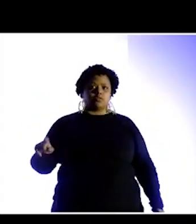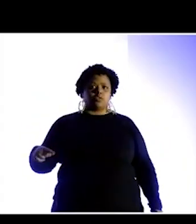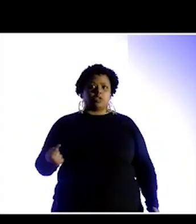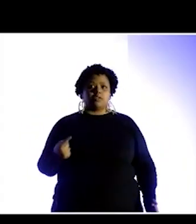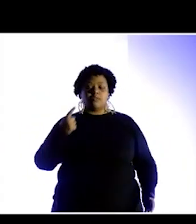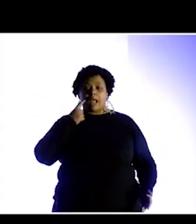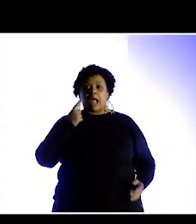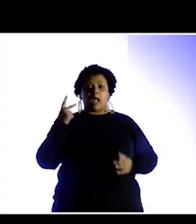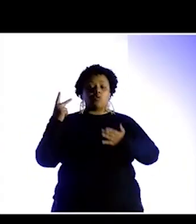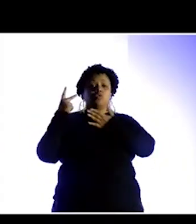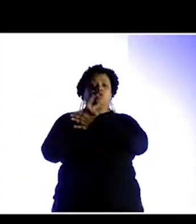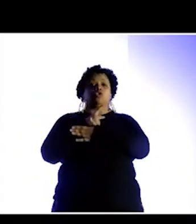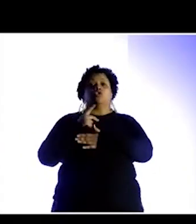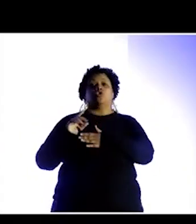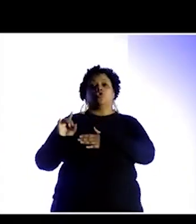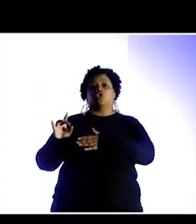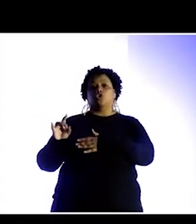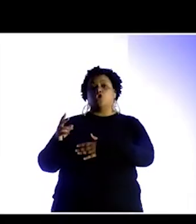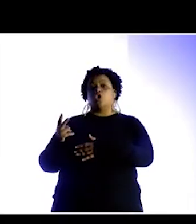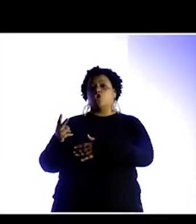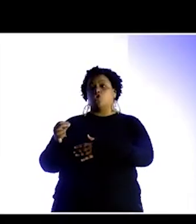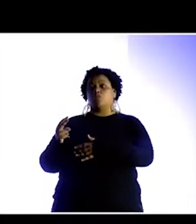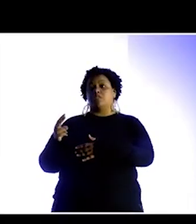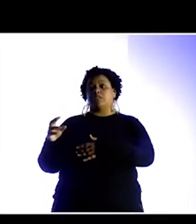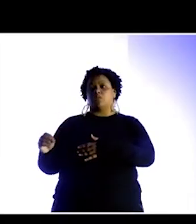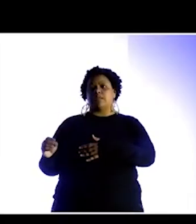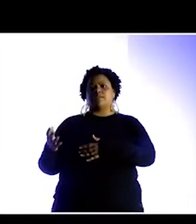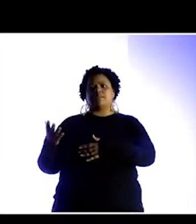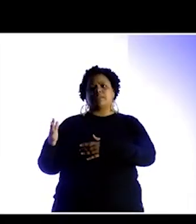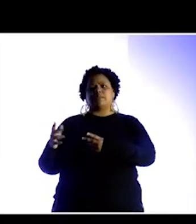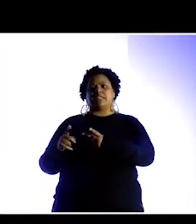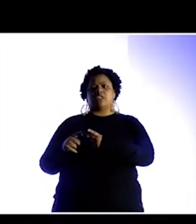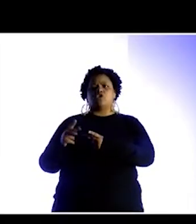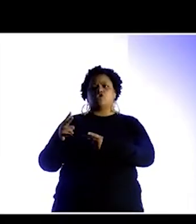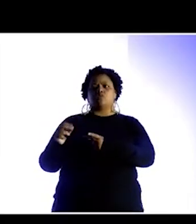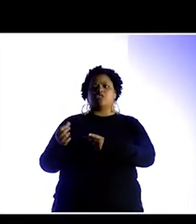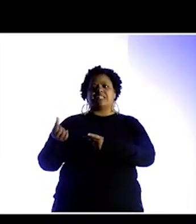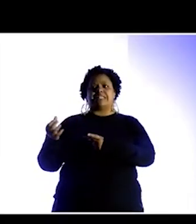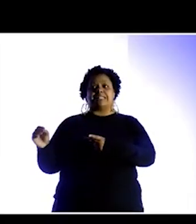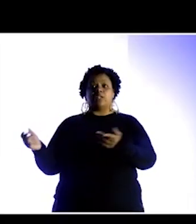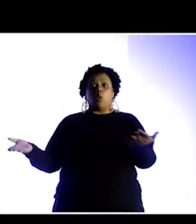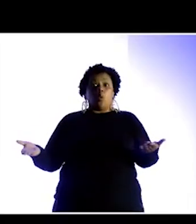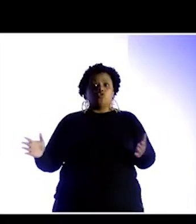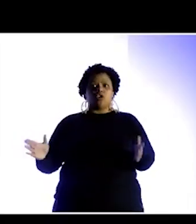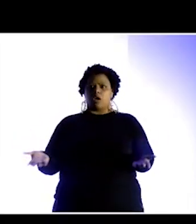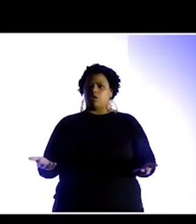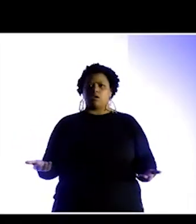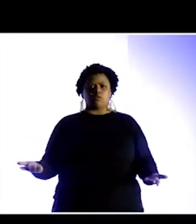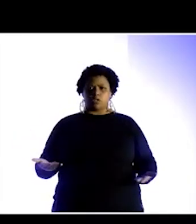ia acontecer só em 2050, 2060, a gente já está vivenciando hoje.